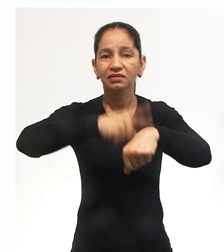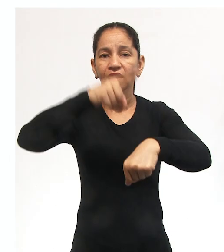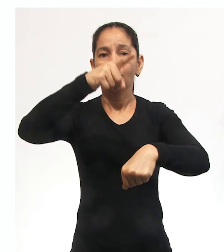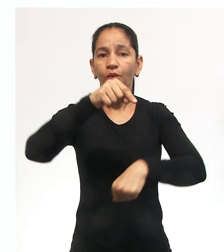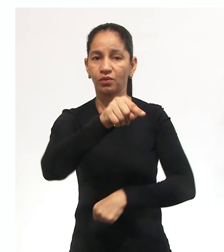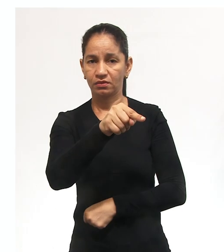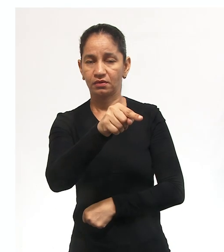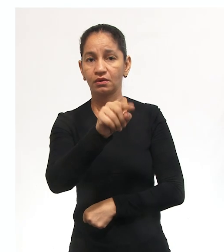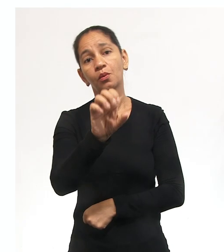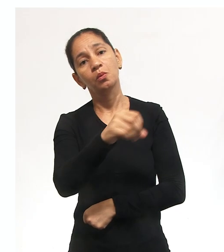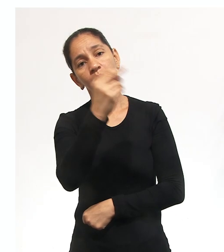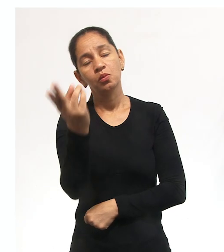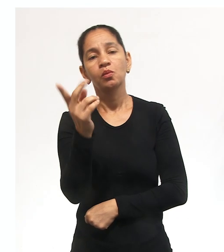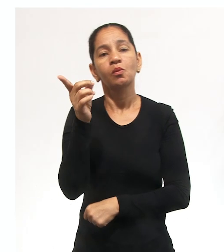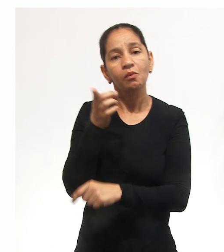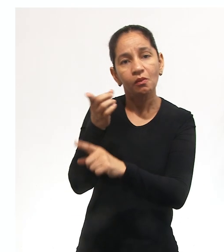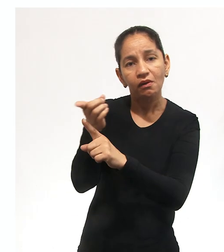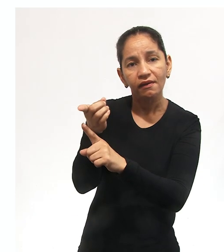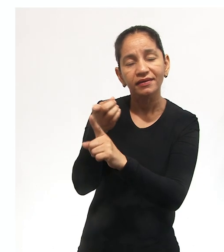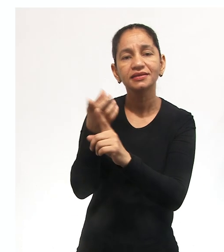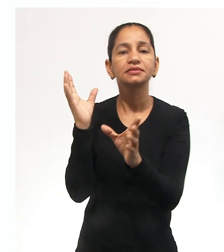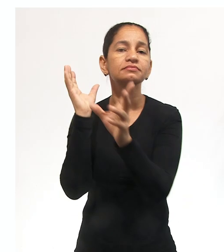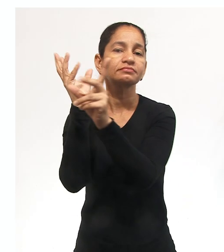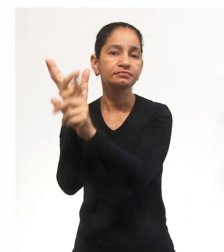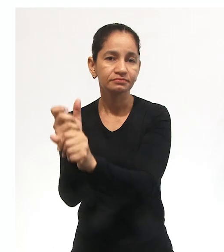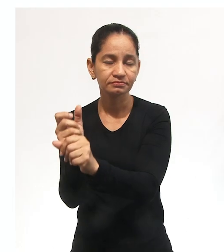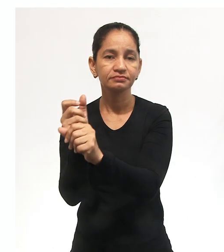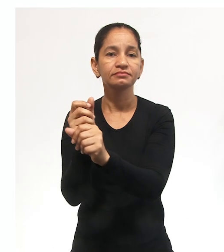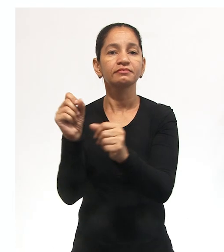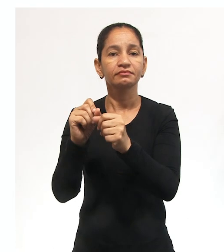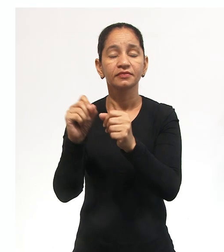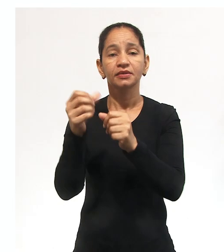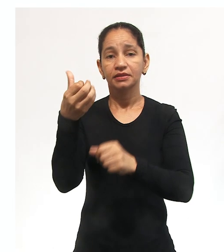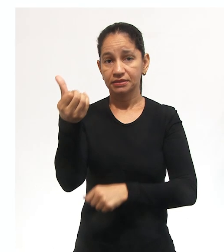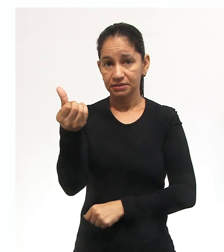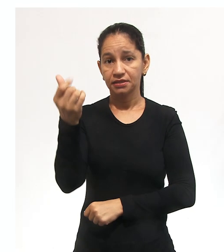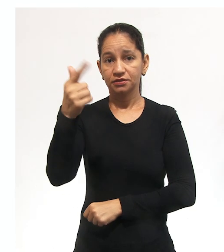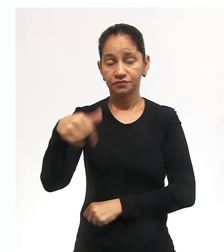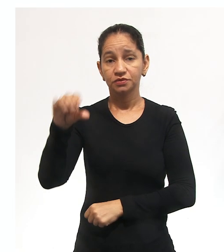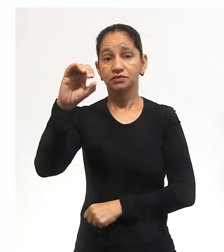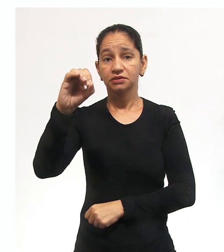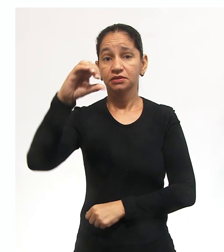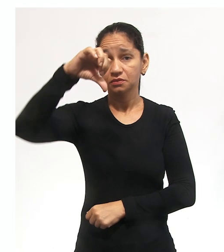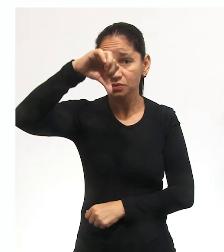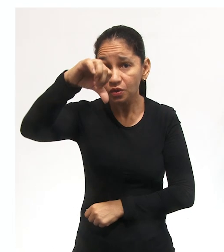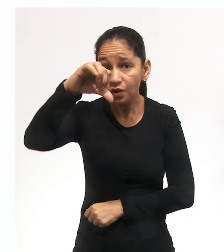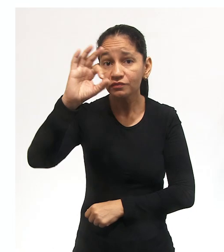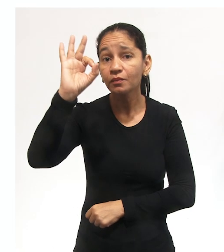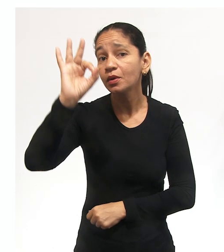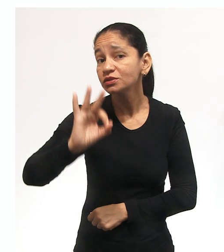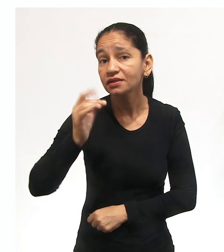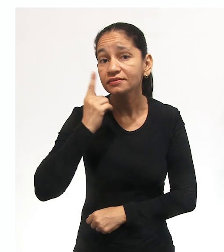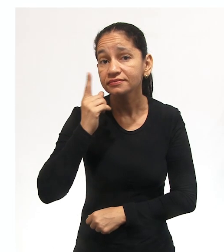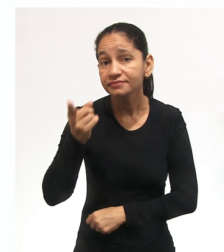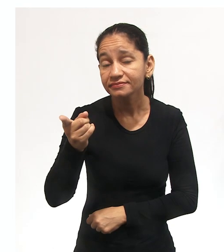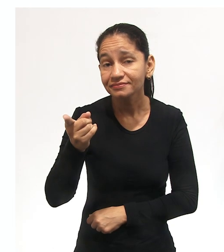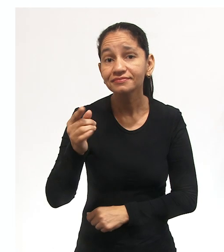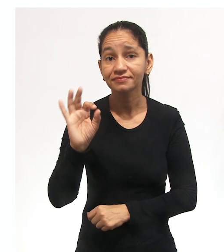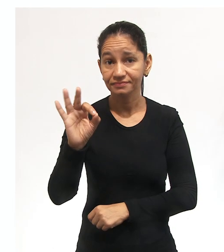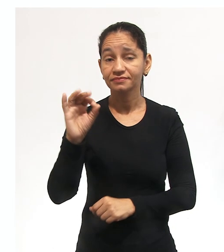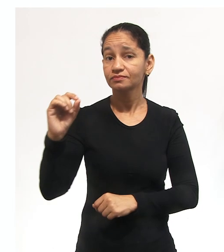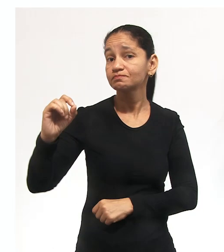60 dias, que no caso a taxa equivalente ao dia seria de 6,09%, ou